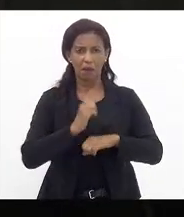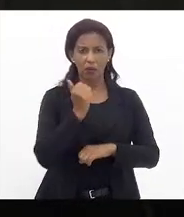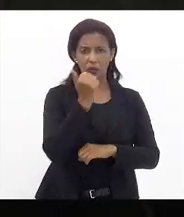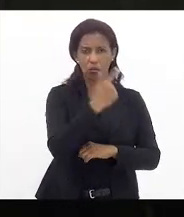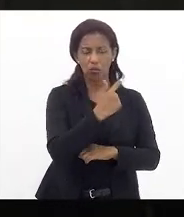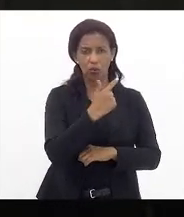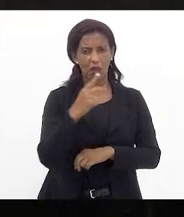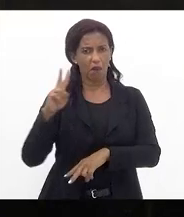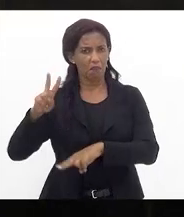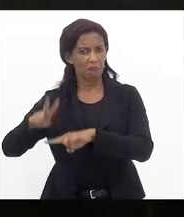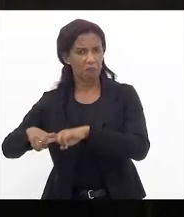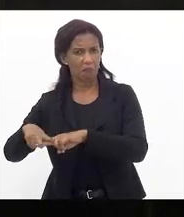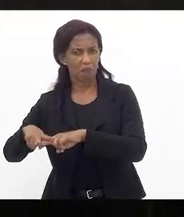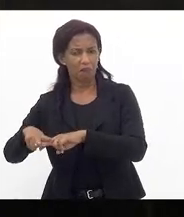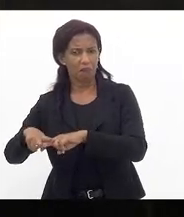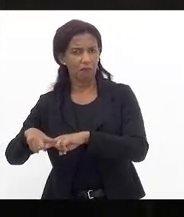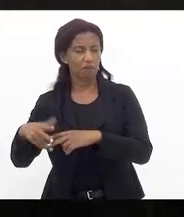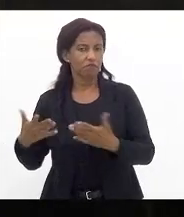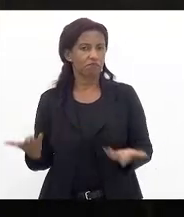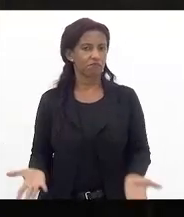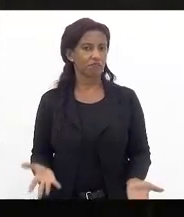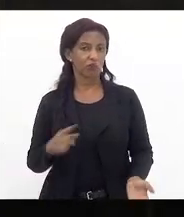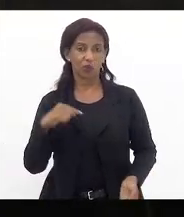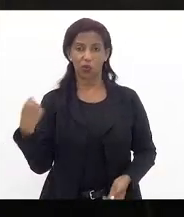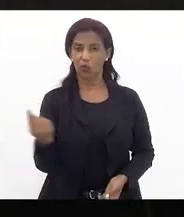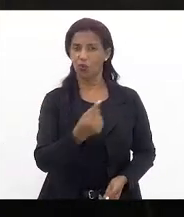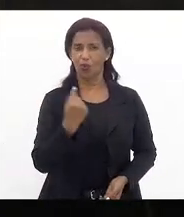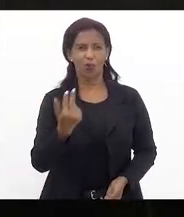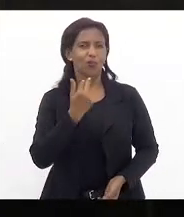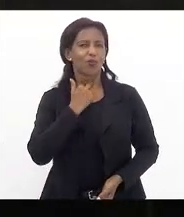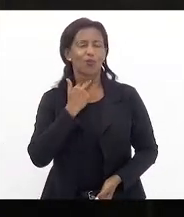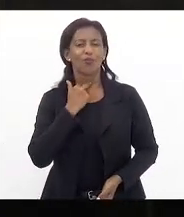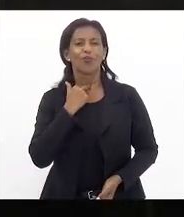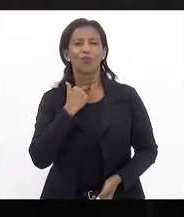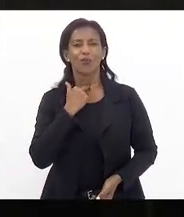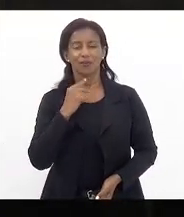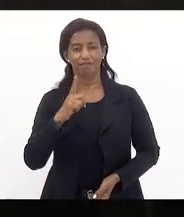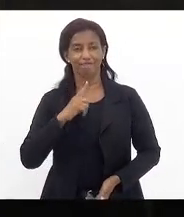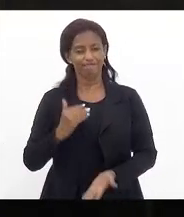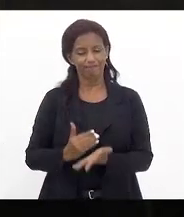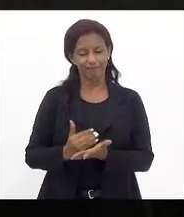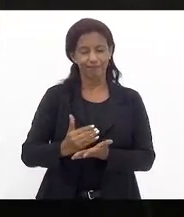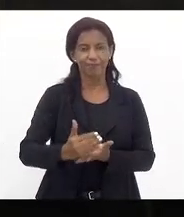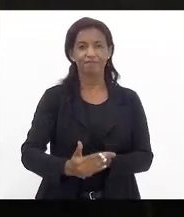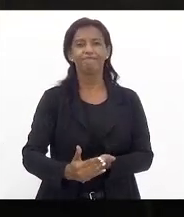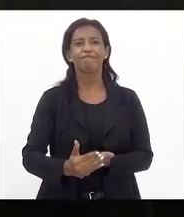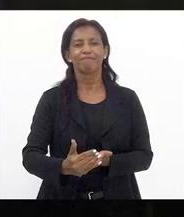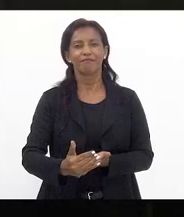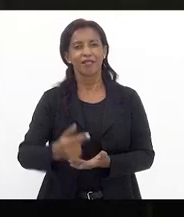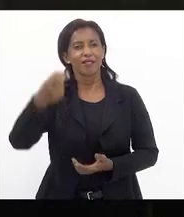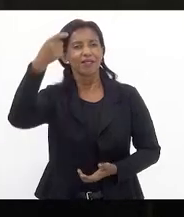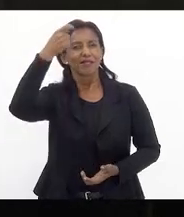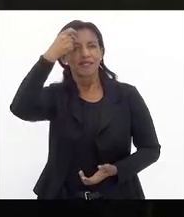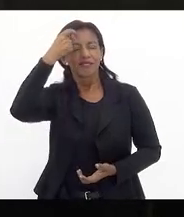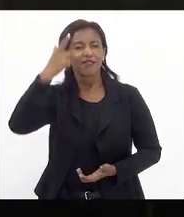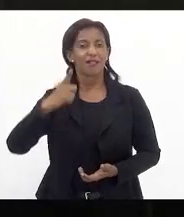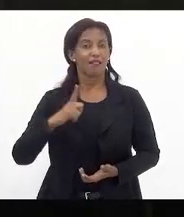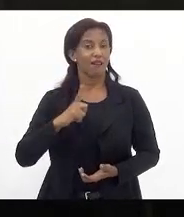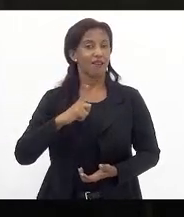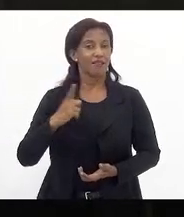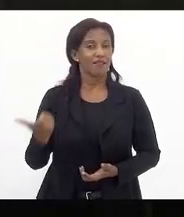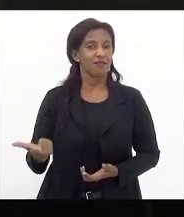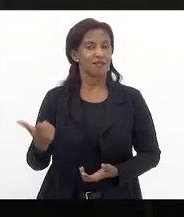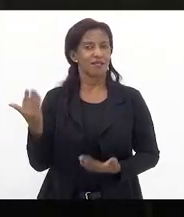sistema penitenciário? Então, nós não podemos partir dessa premissa. Há que se